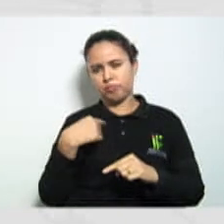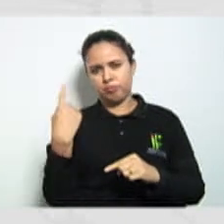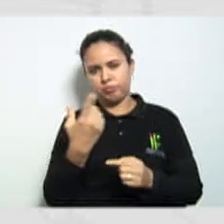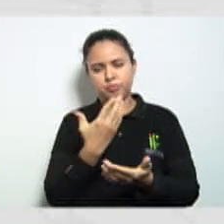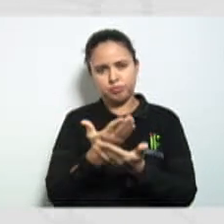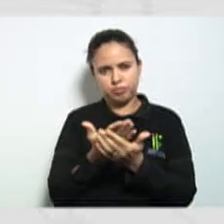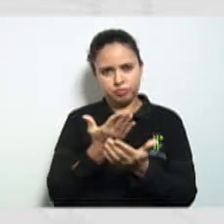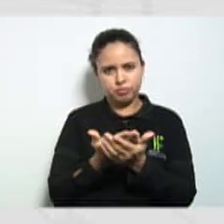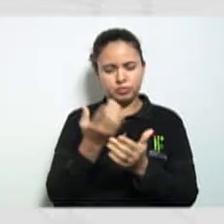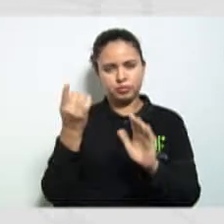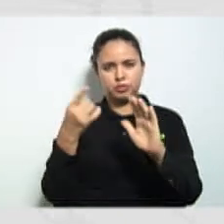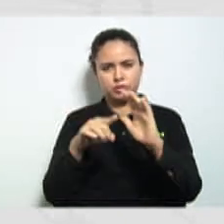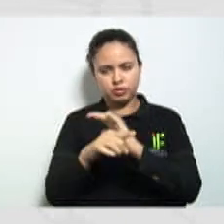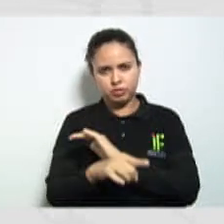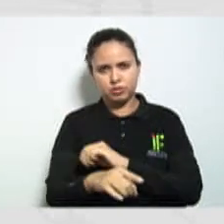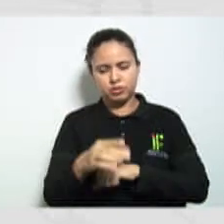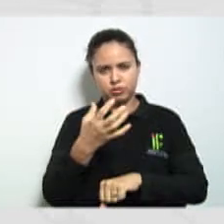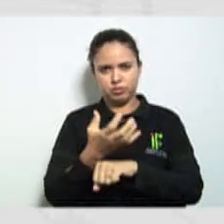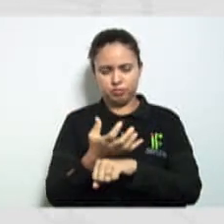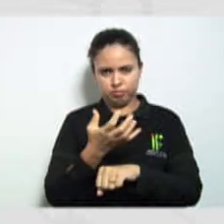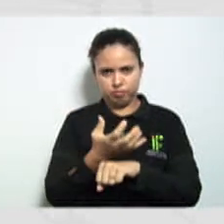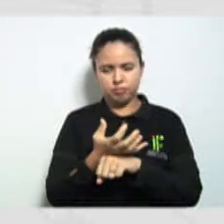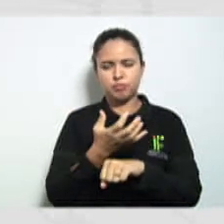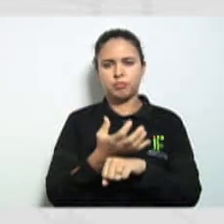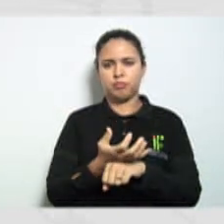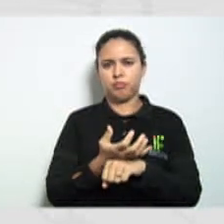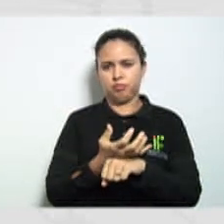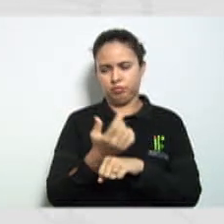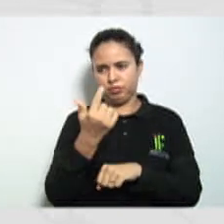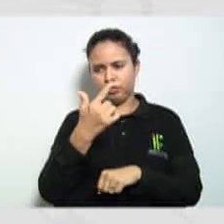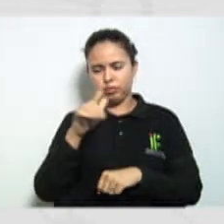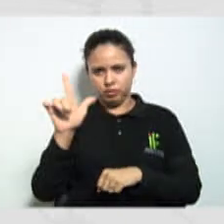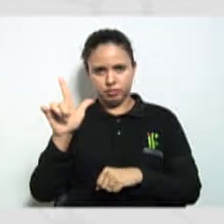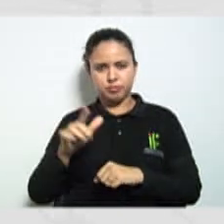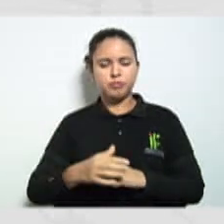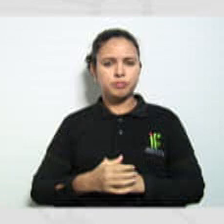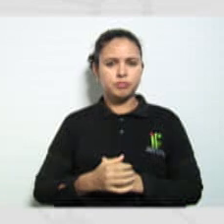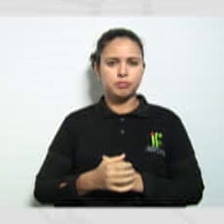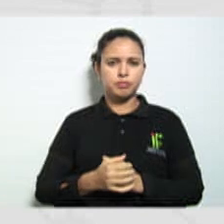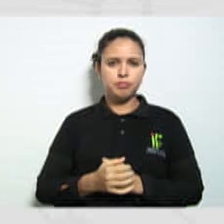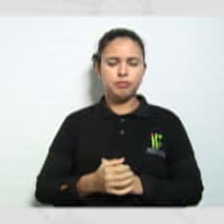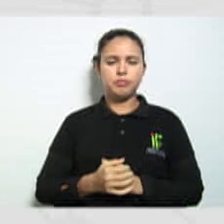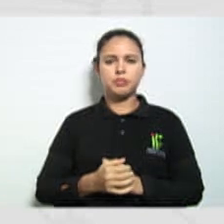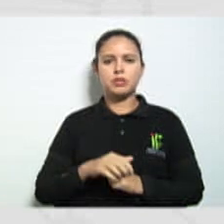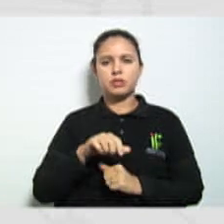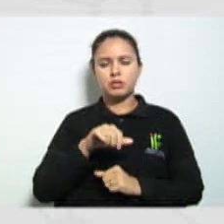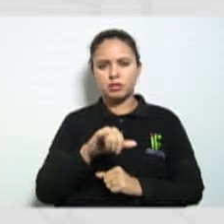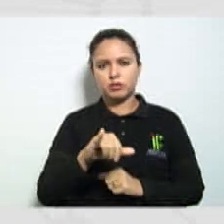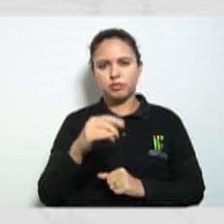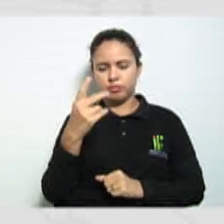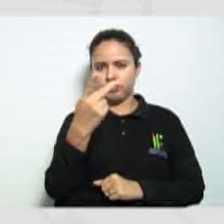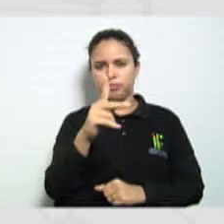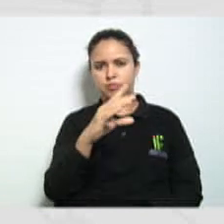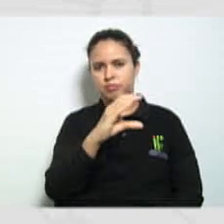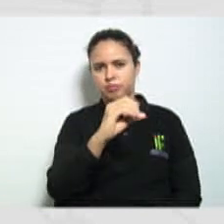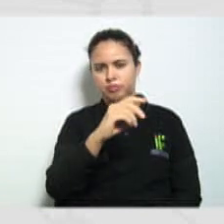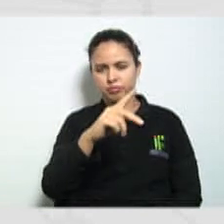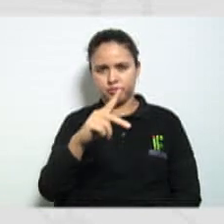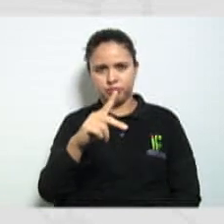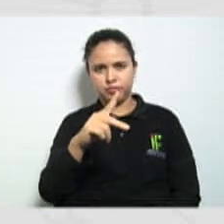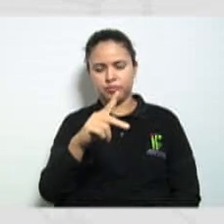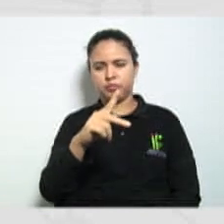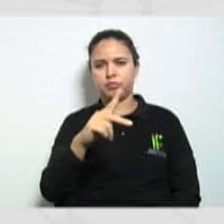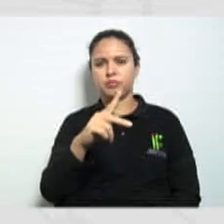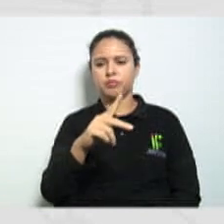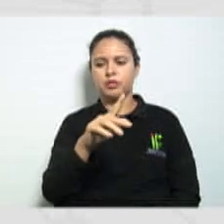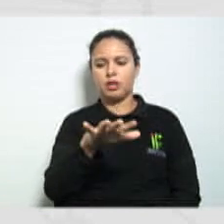Empresas Cooperativistas 2. Ele é obrigatório nesse caso. Porém, se a sua cooperativa não é do